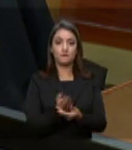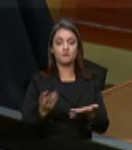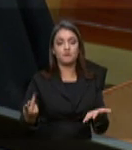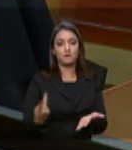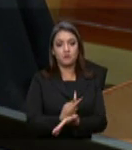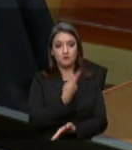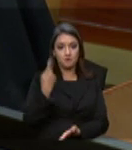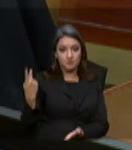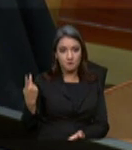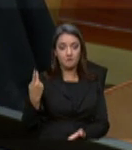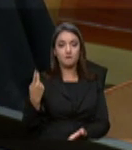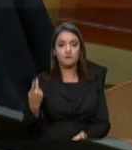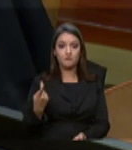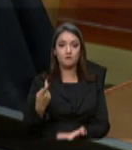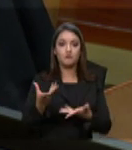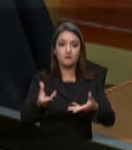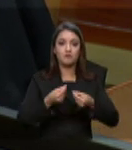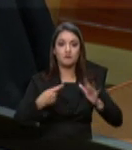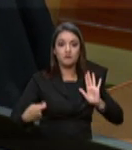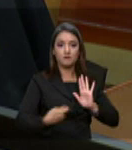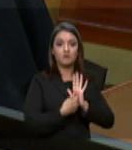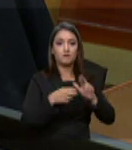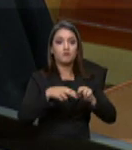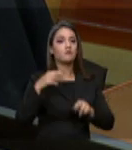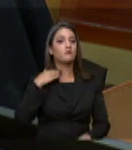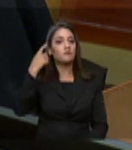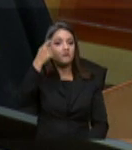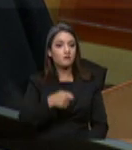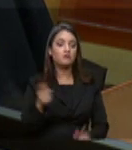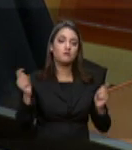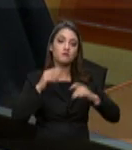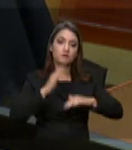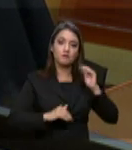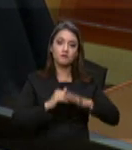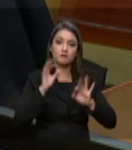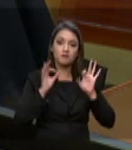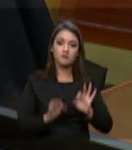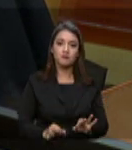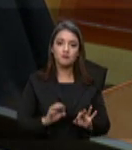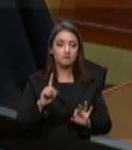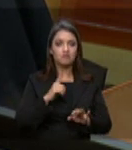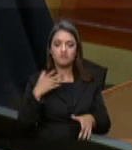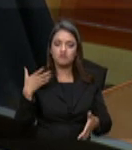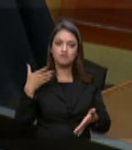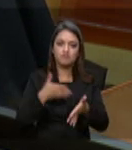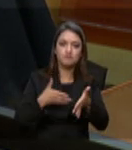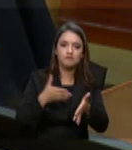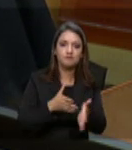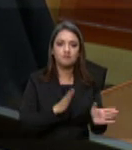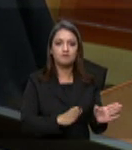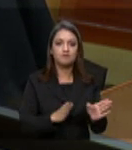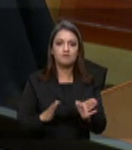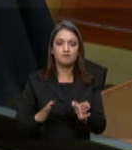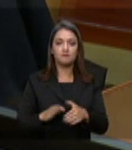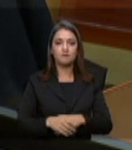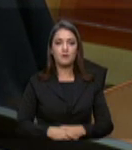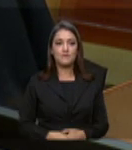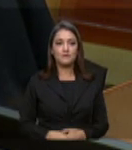a Vinícius recebimento da denúncia por juiz constitucionalmente incompetente que não interrompe o curso do prazo prescricional